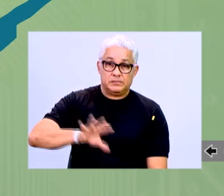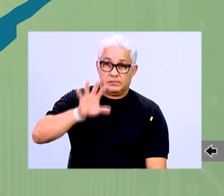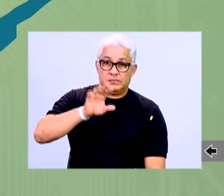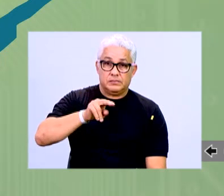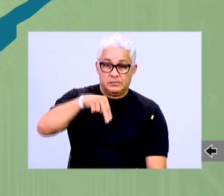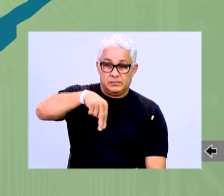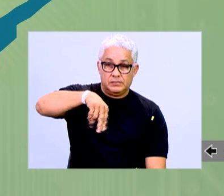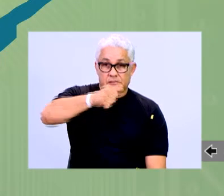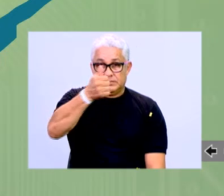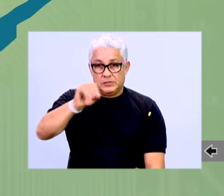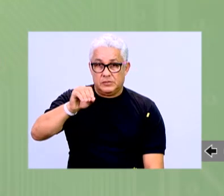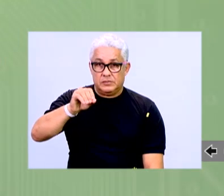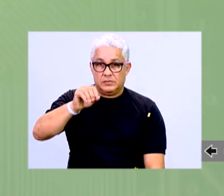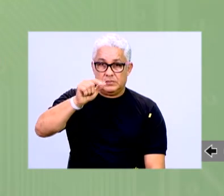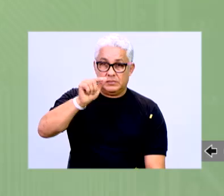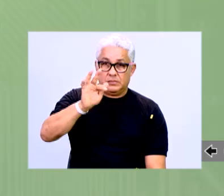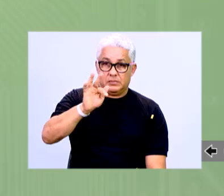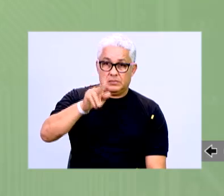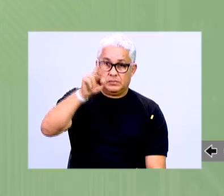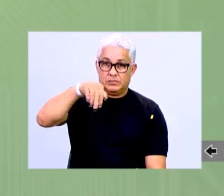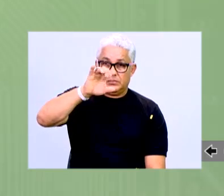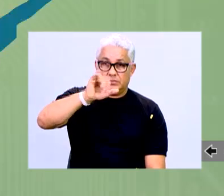tipos de requisitos não funcionais.